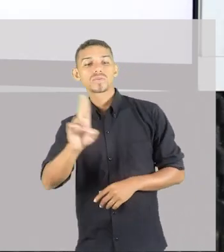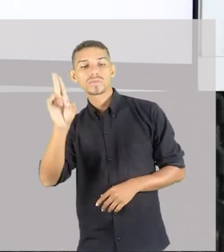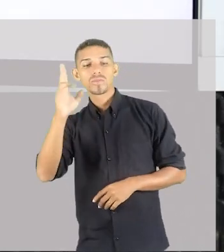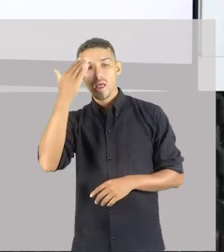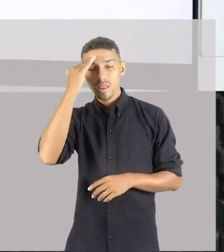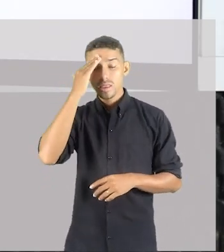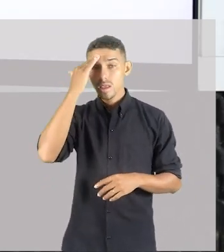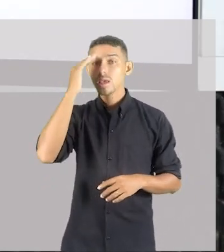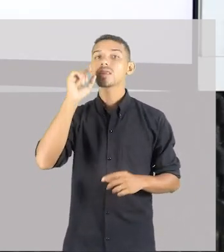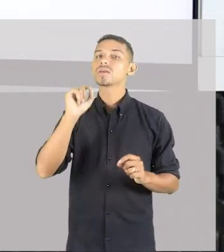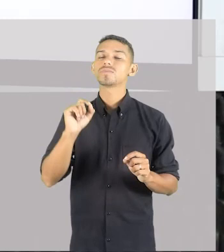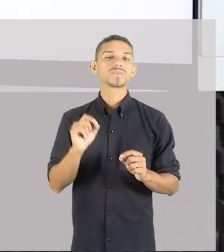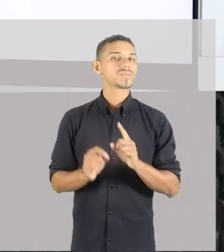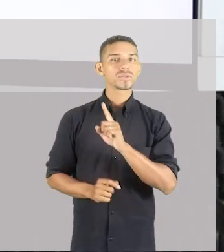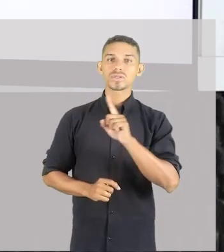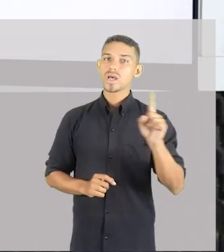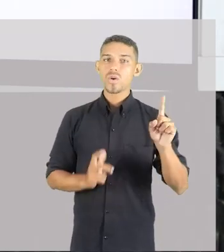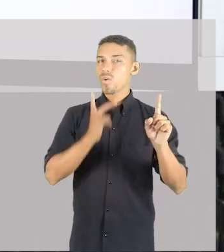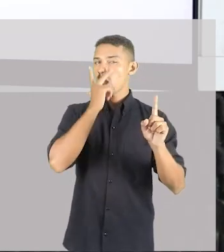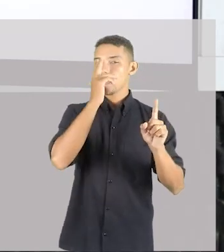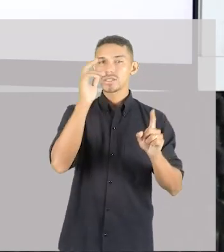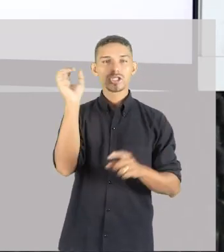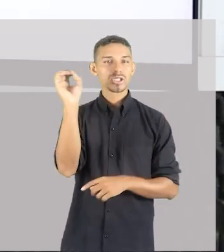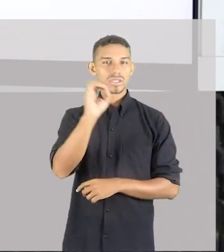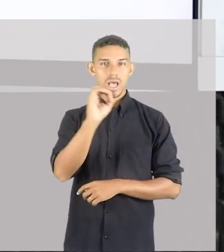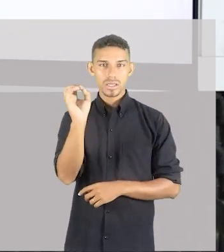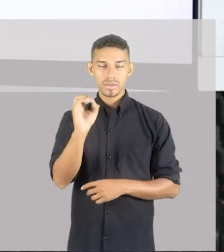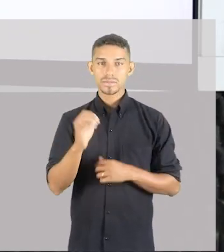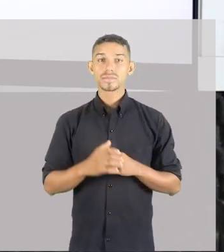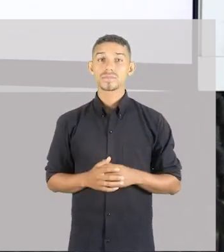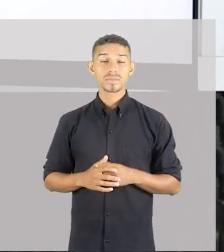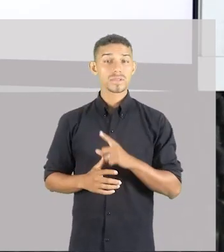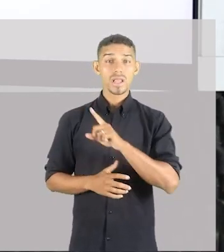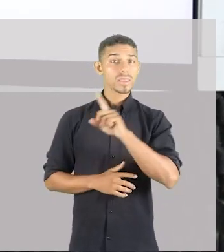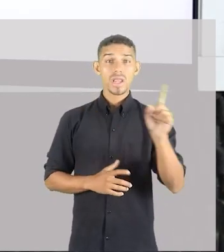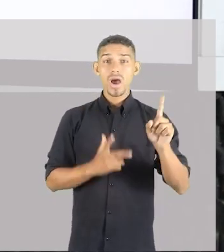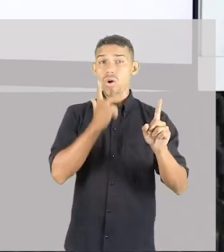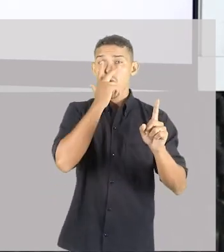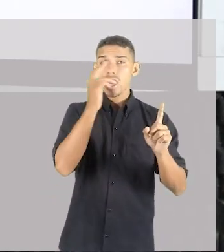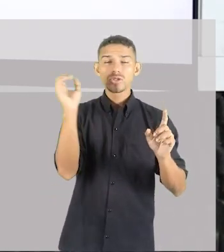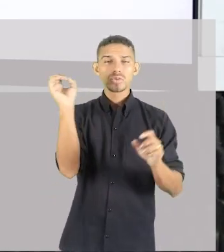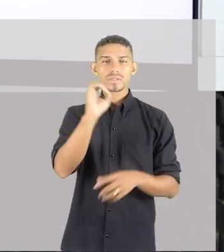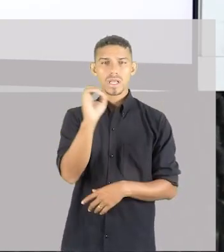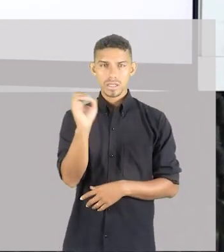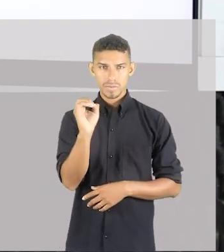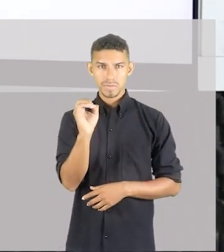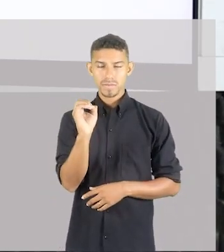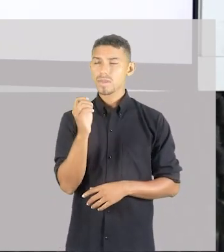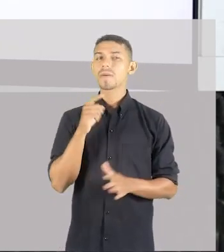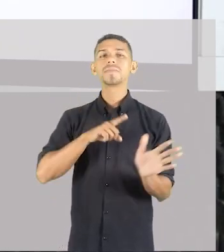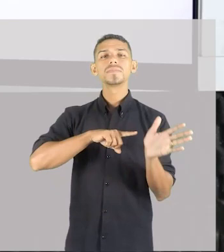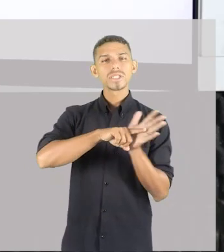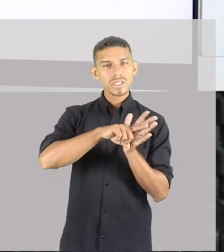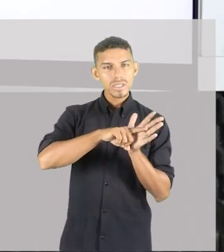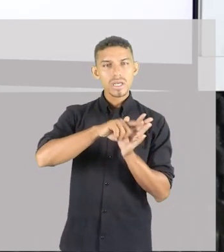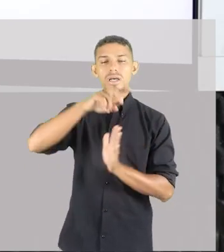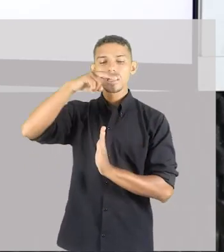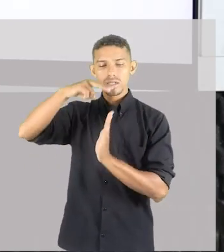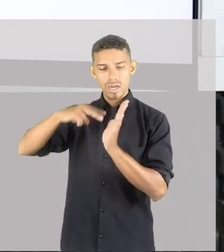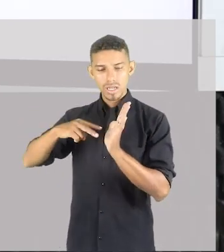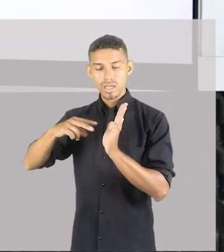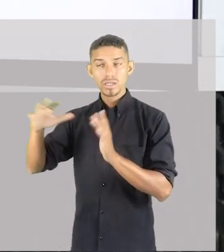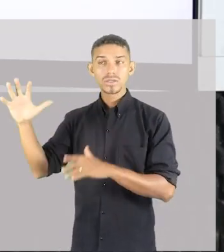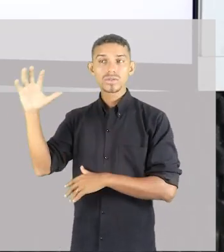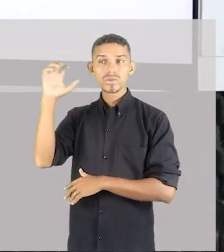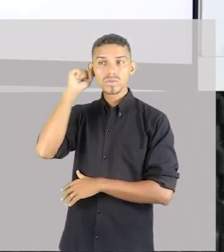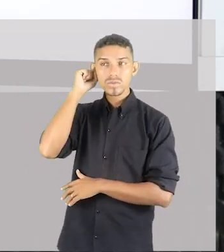acima de tudo, não ache nada. Novamente, não ache nada. Pesquise, leia,